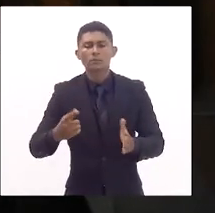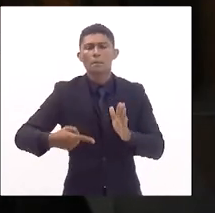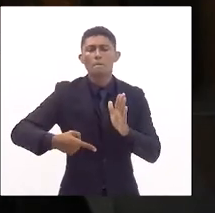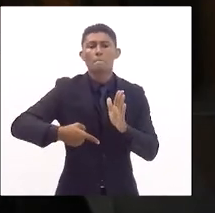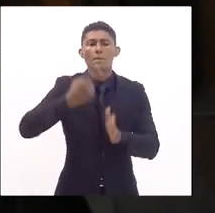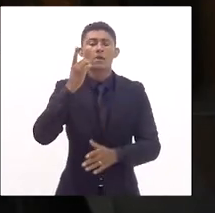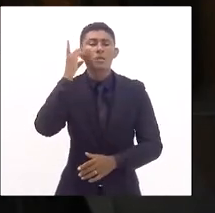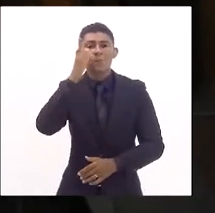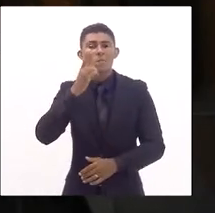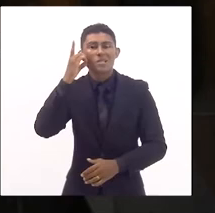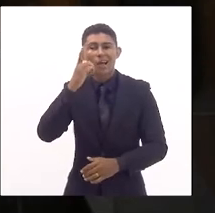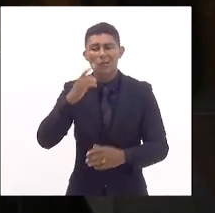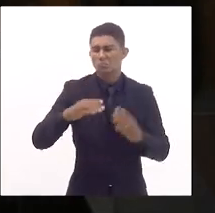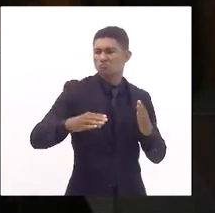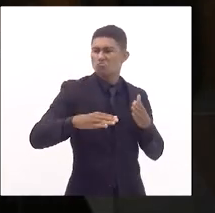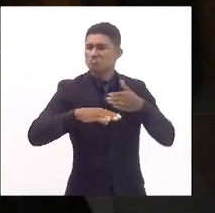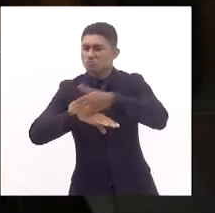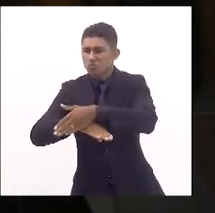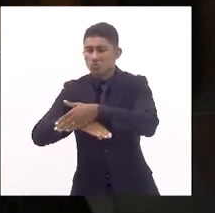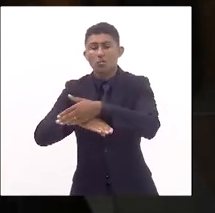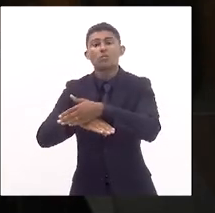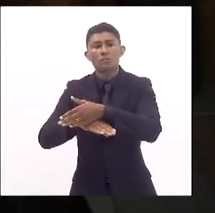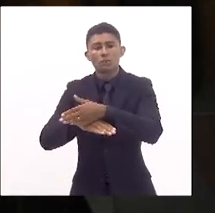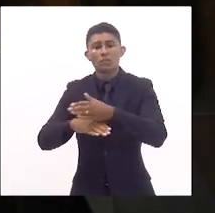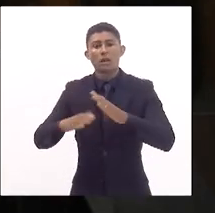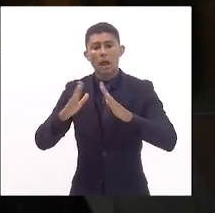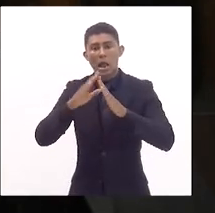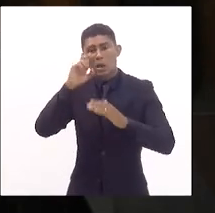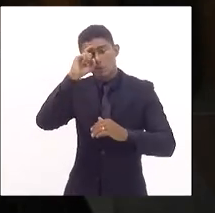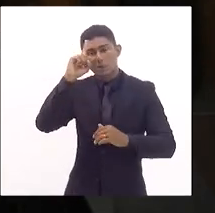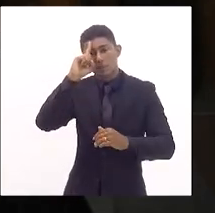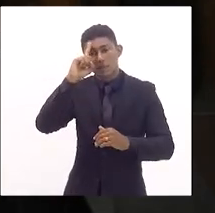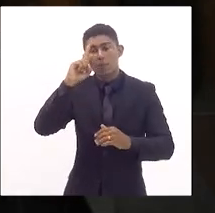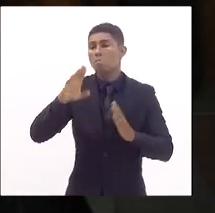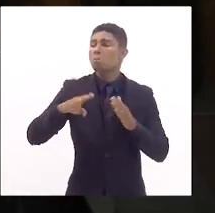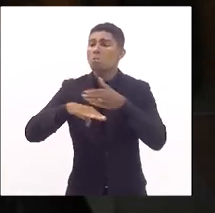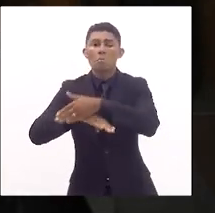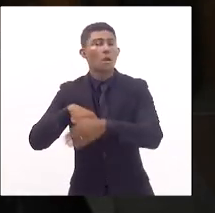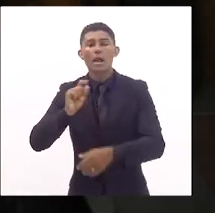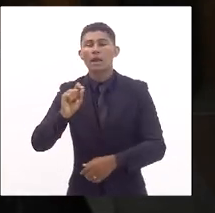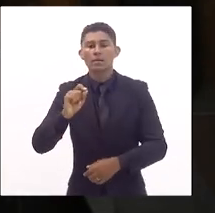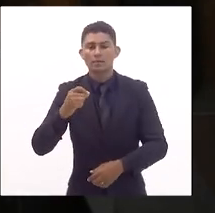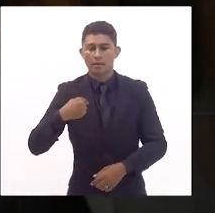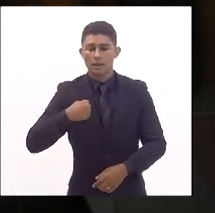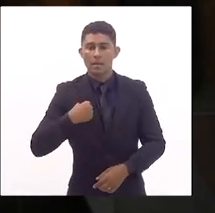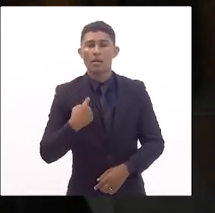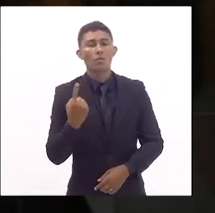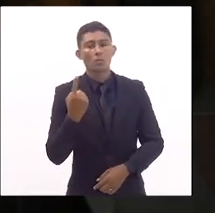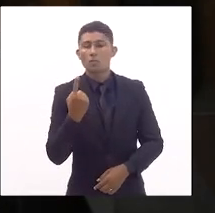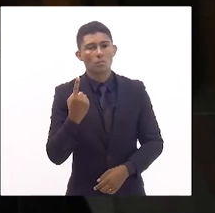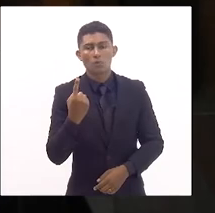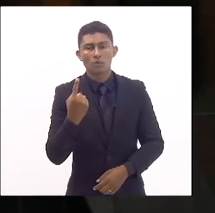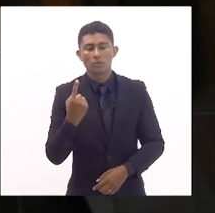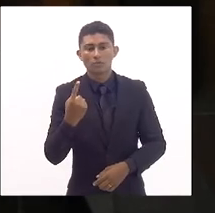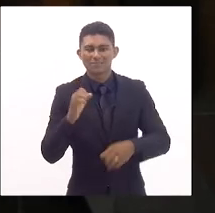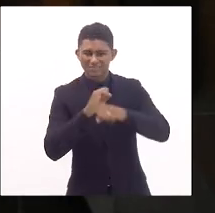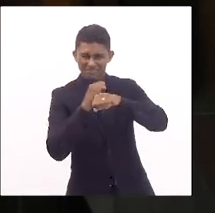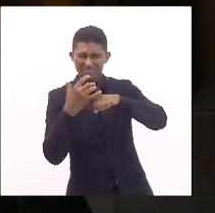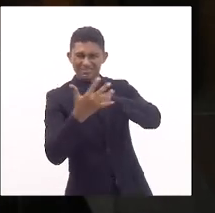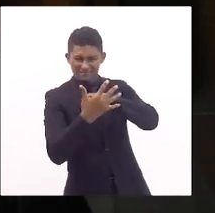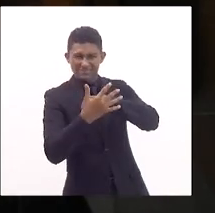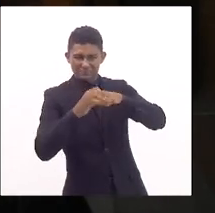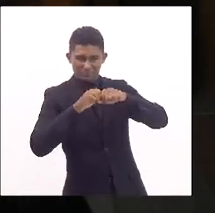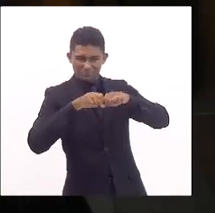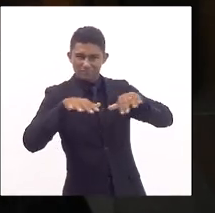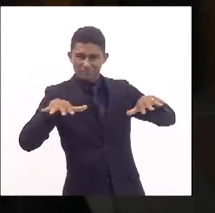Deputado invadiu o hospital de campanha e ser chamado de maluco foi eu e se não me engano poderia já passou há muito tempo quando o vídeo se eu tomo tá